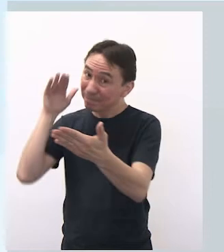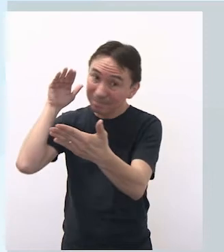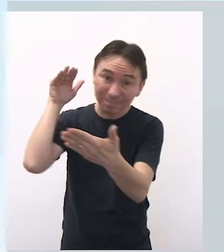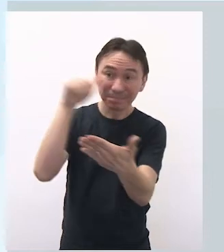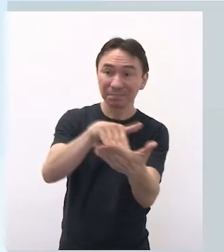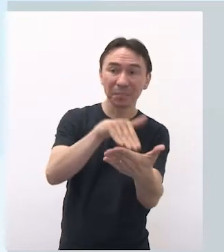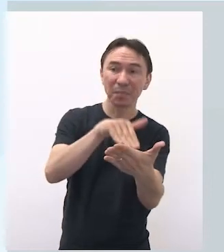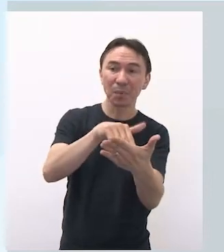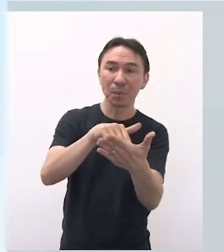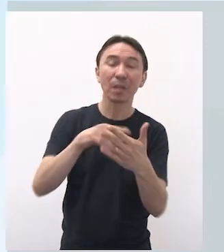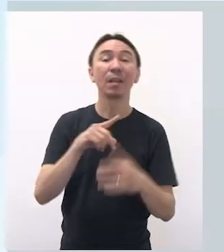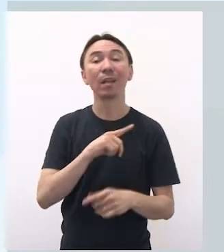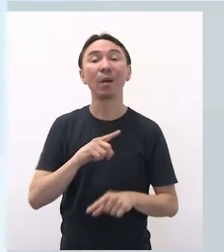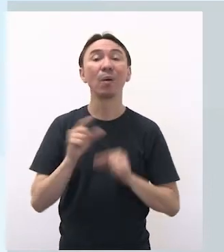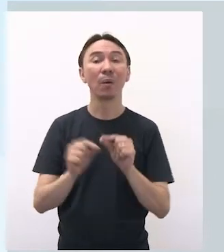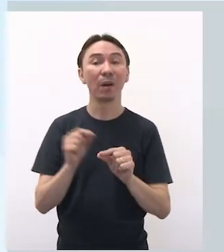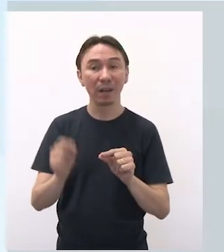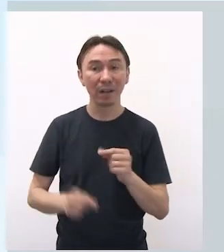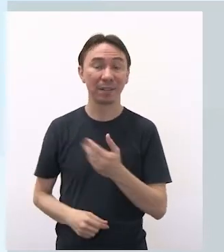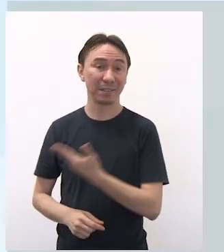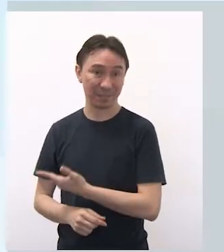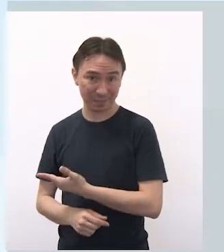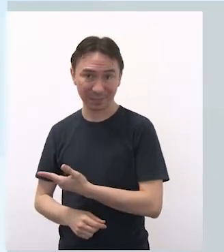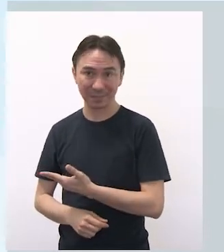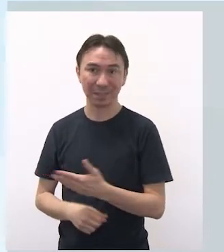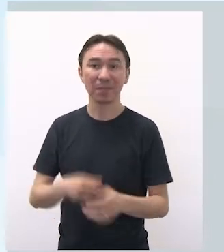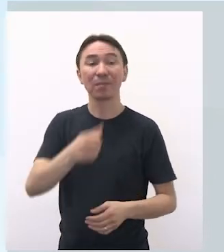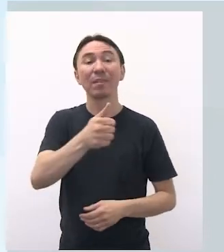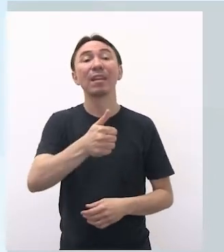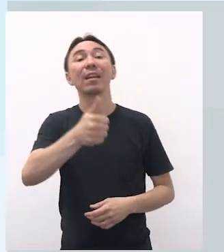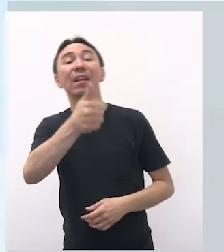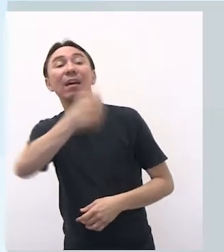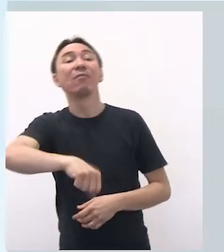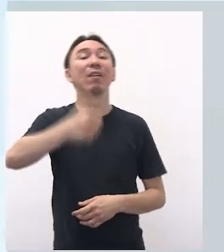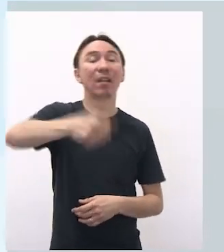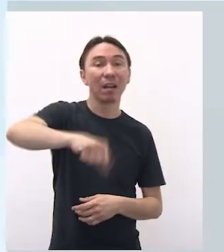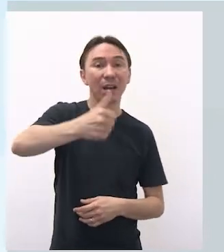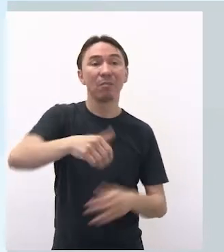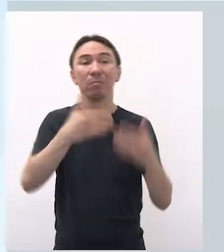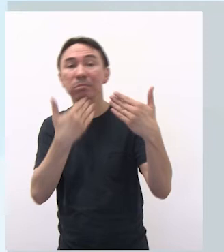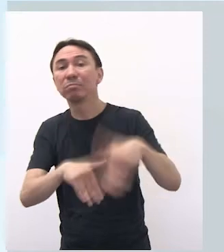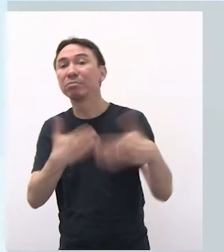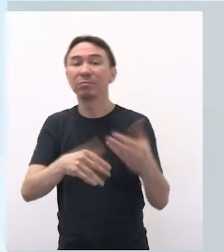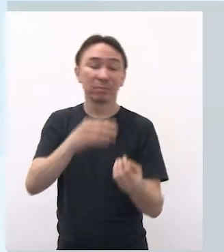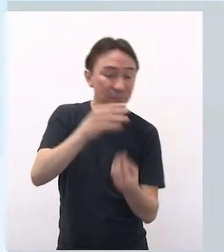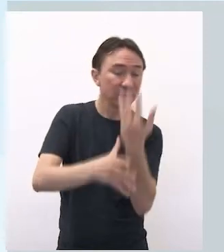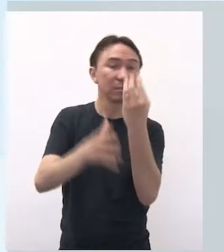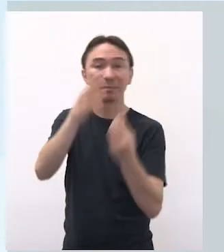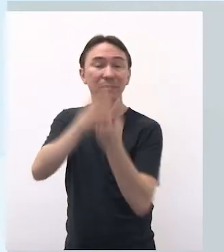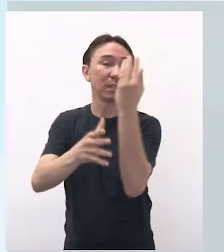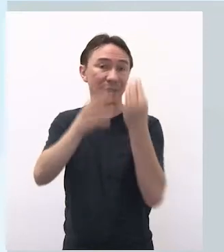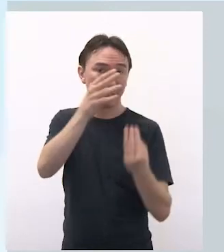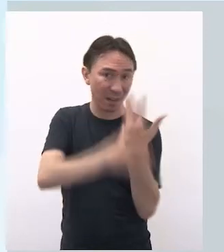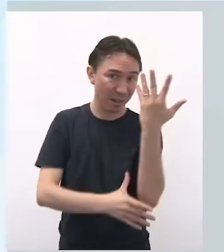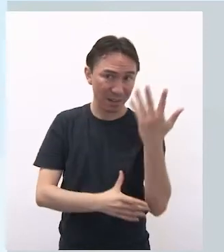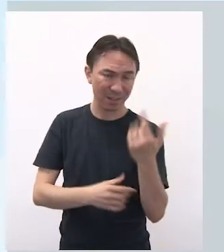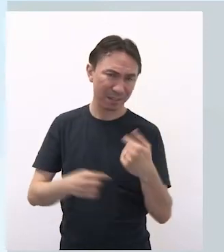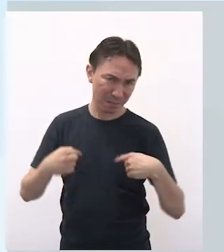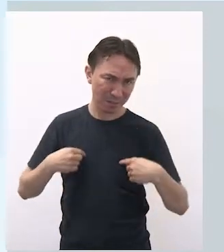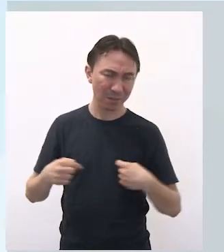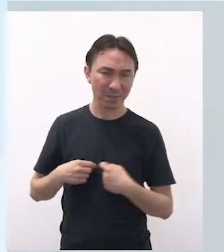taxonomia, né? Que é o avaliar e criar, que vai conversar com os conhecimentos que a gente